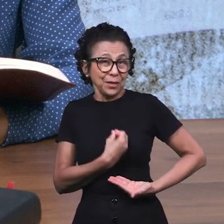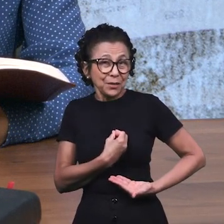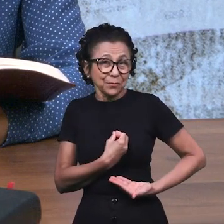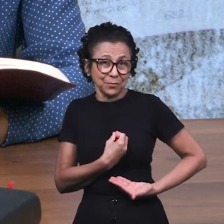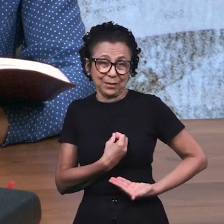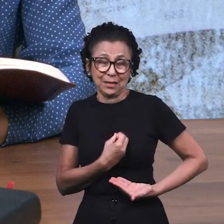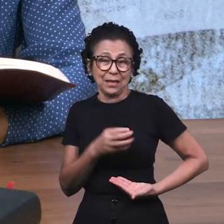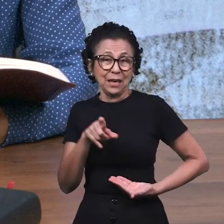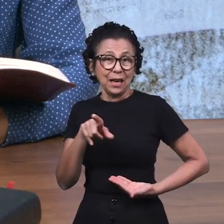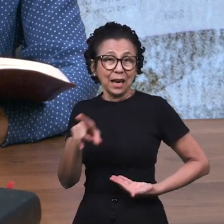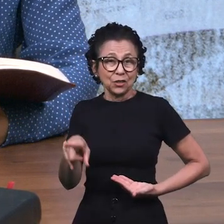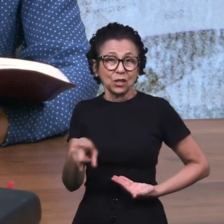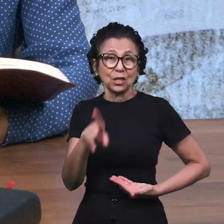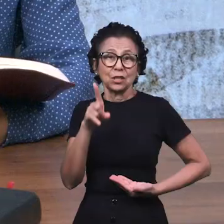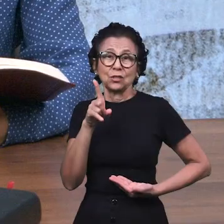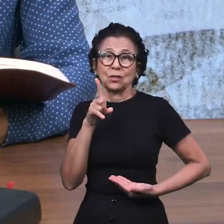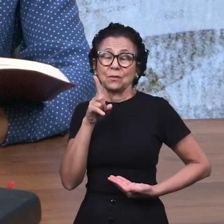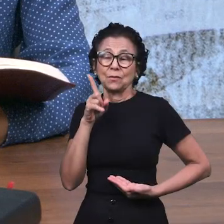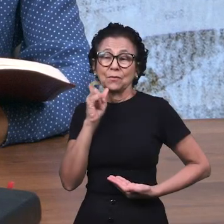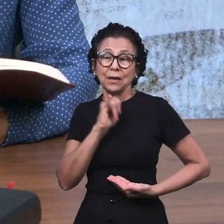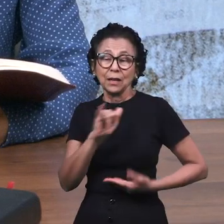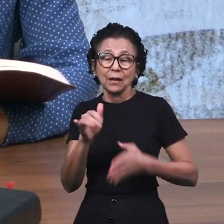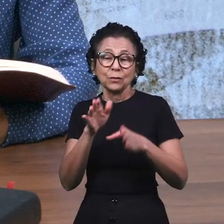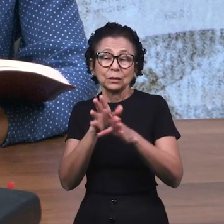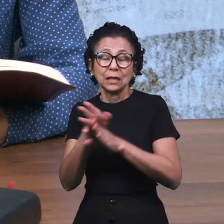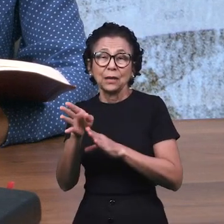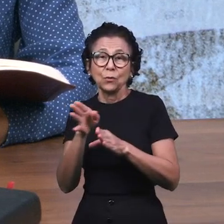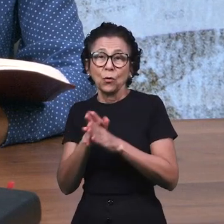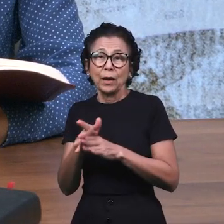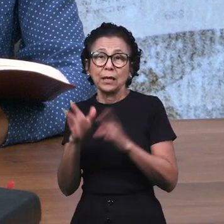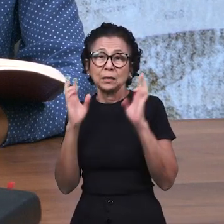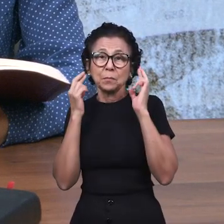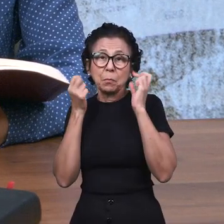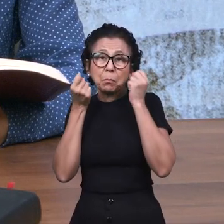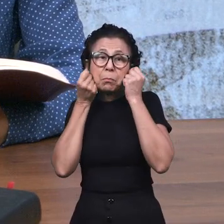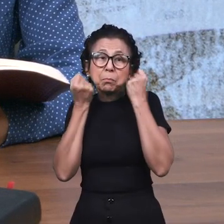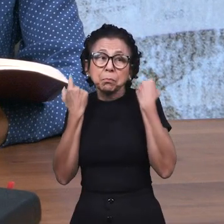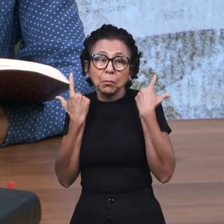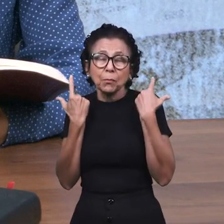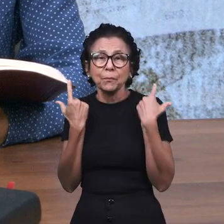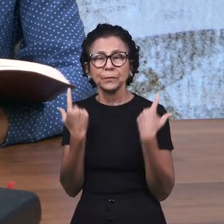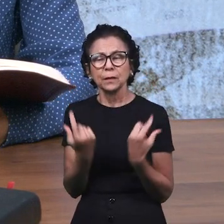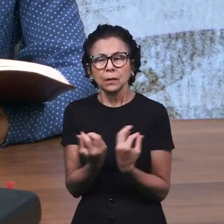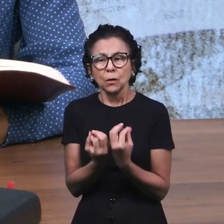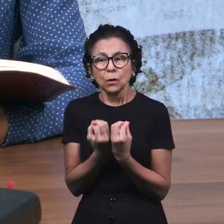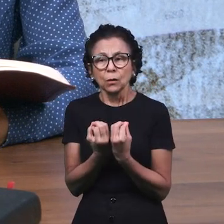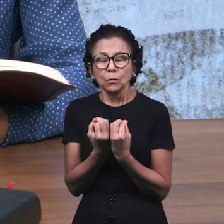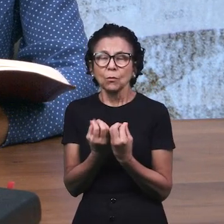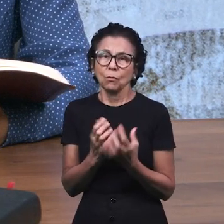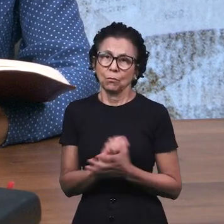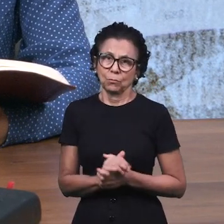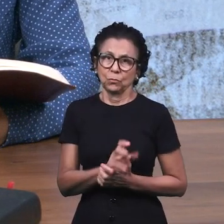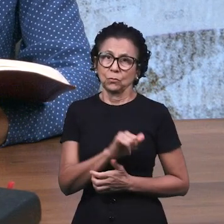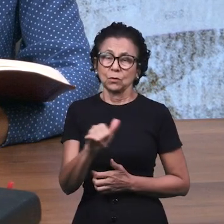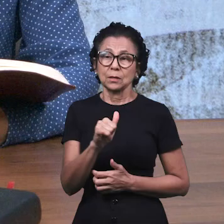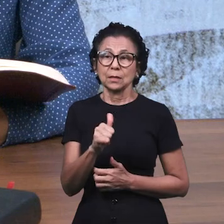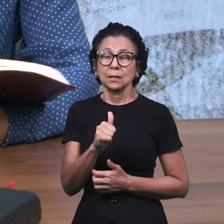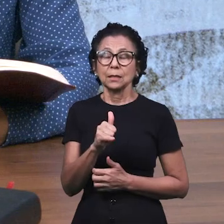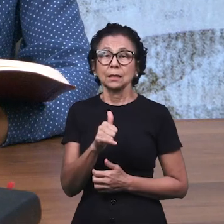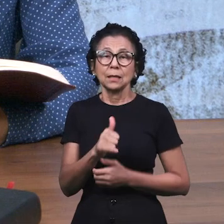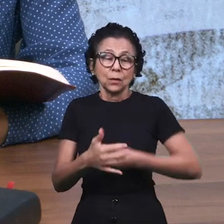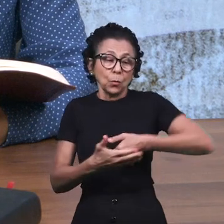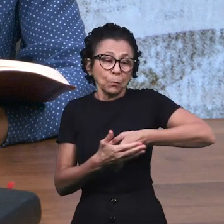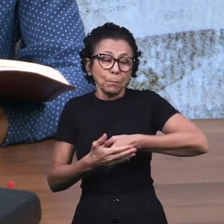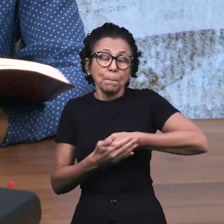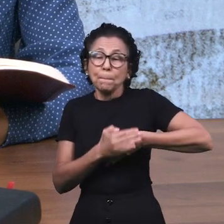não dava ouvidos à nossa voz. Como, pois, lhe diremos que a criança é morta?